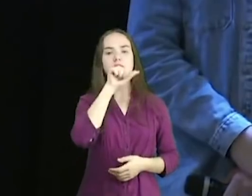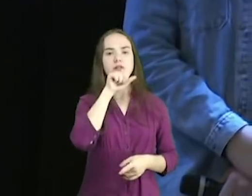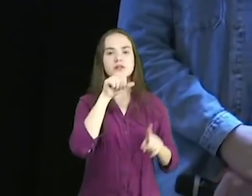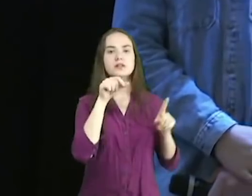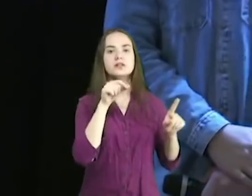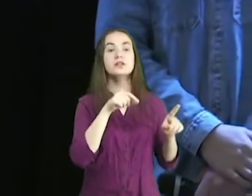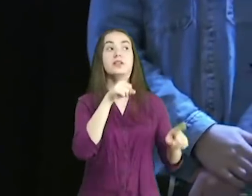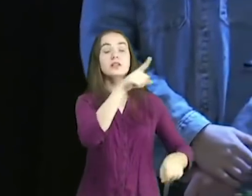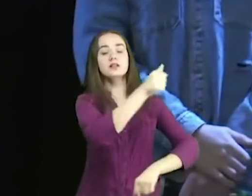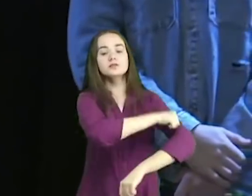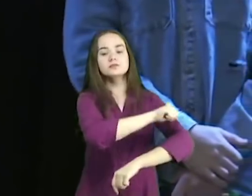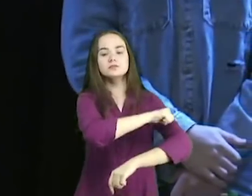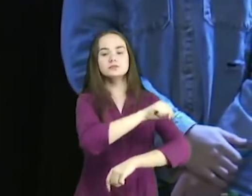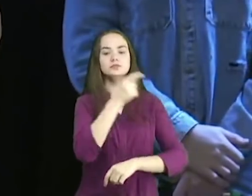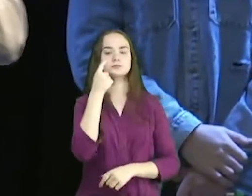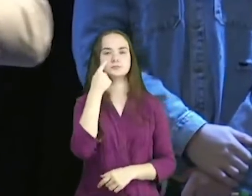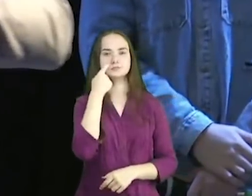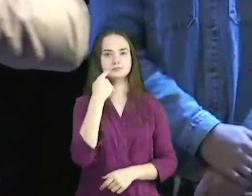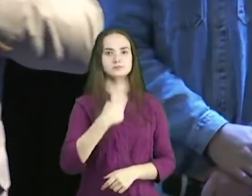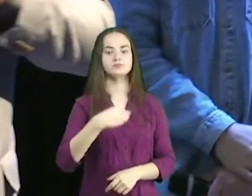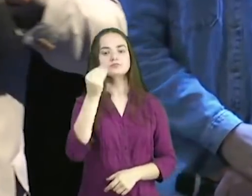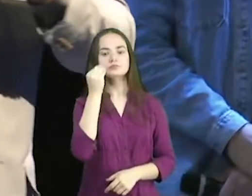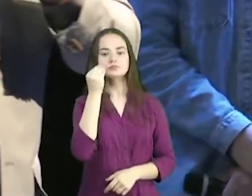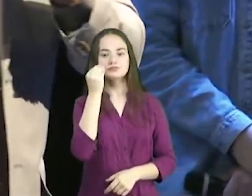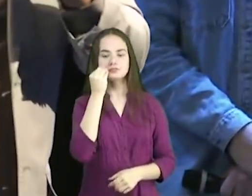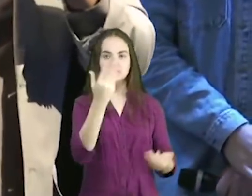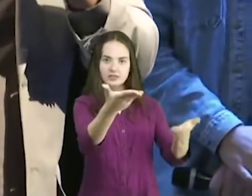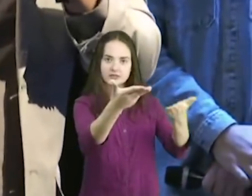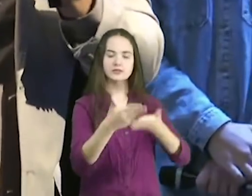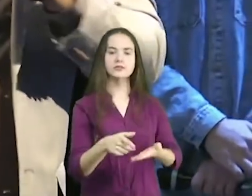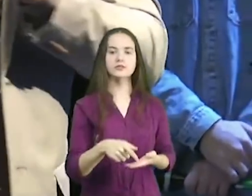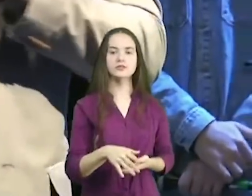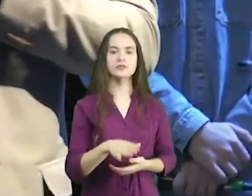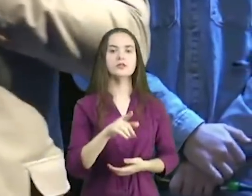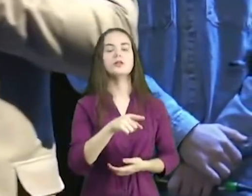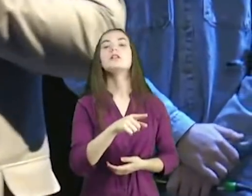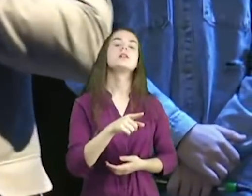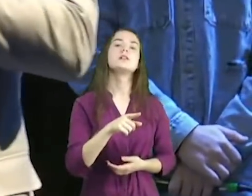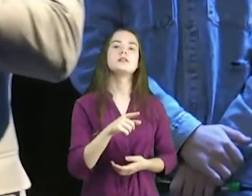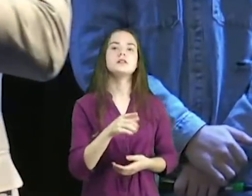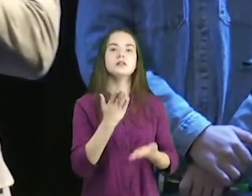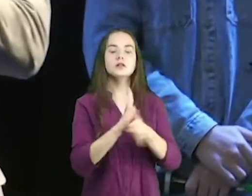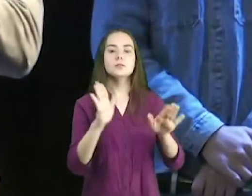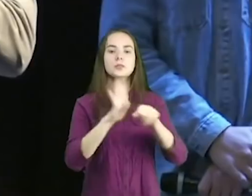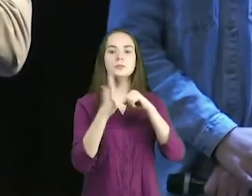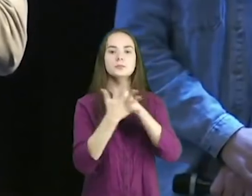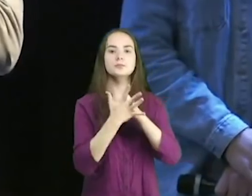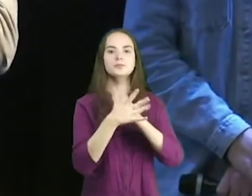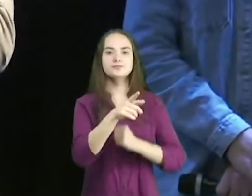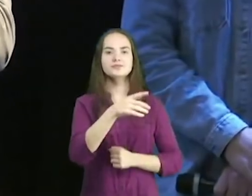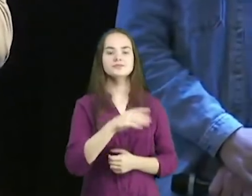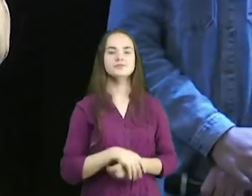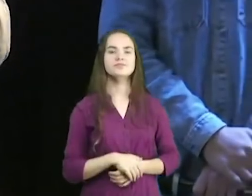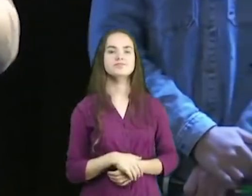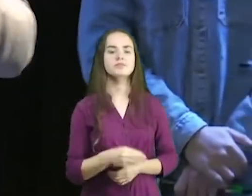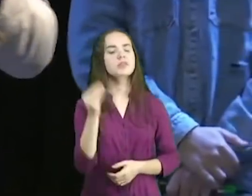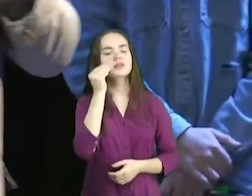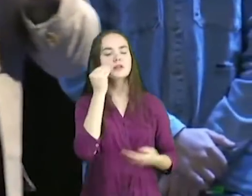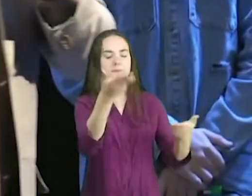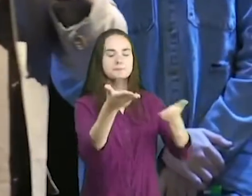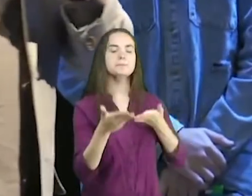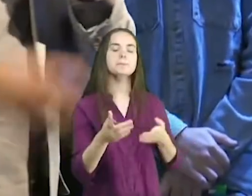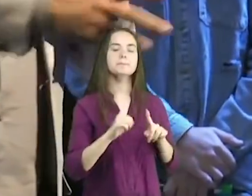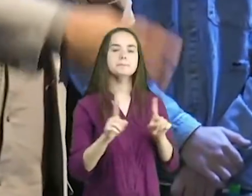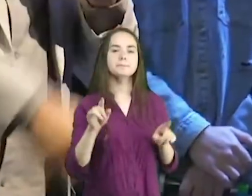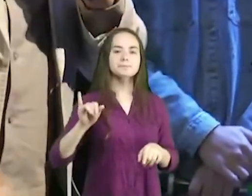vez em quando, estou tentando trazer ela aqui. Agora que acabou a pandemia, ela está velhinha, tentando trazer ela aqui. Mas aproveite o que Deus tem para